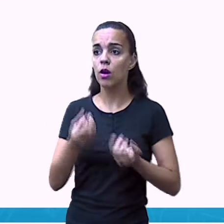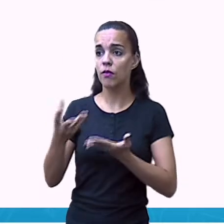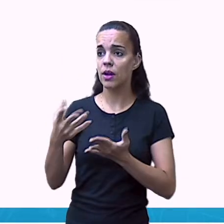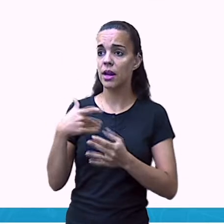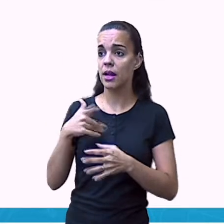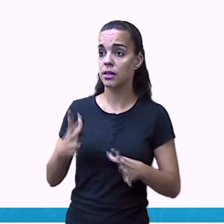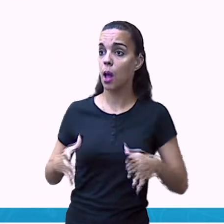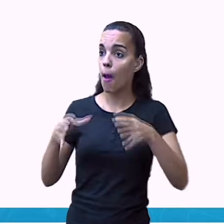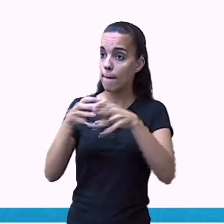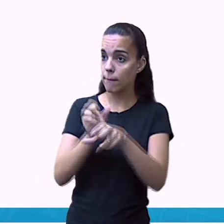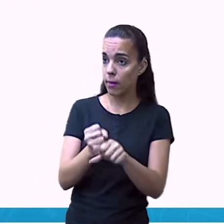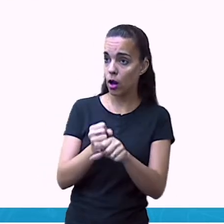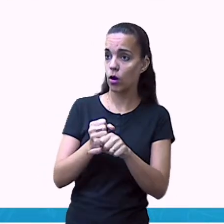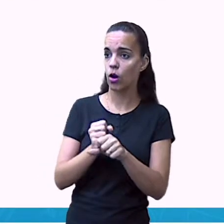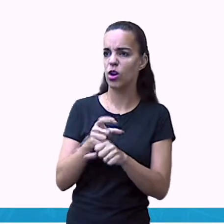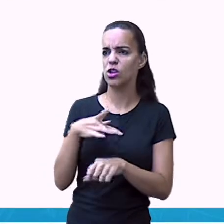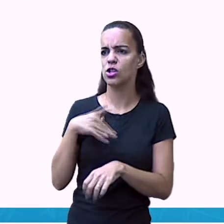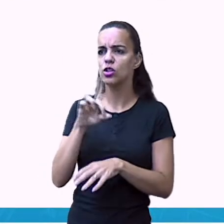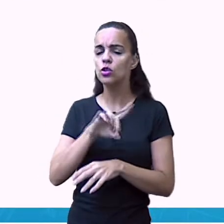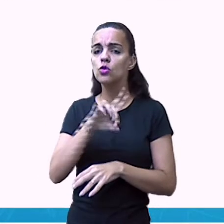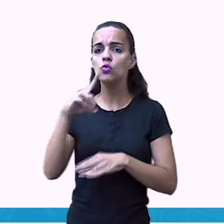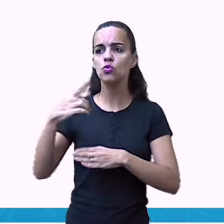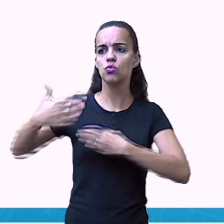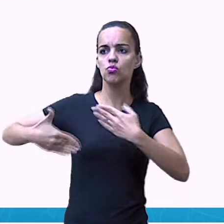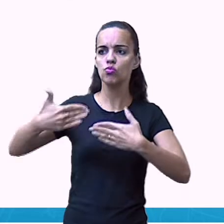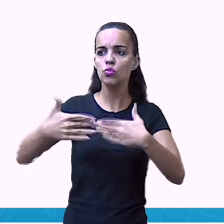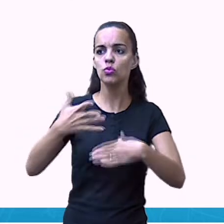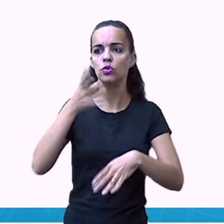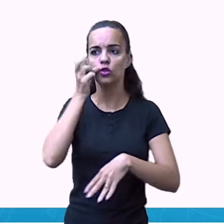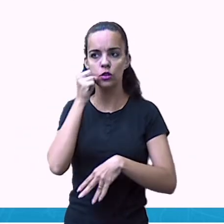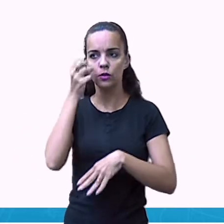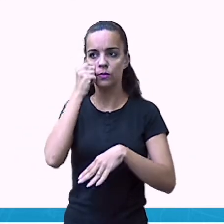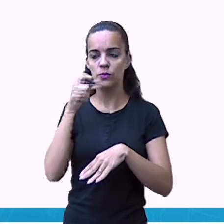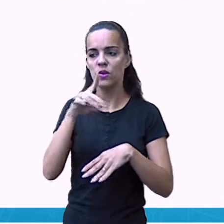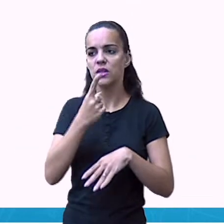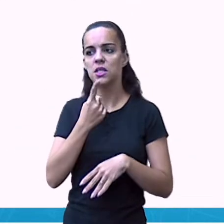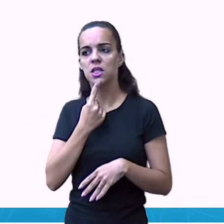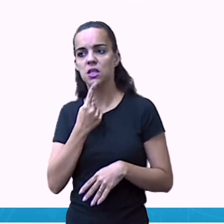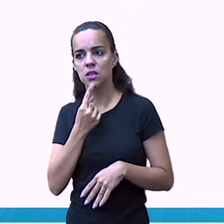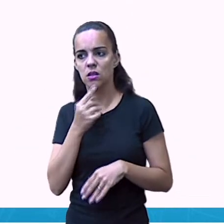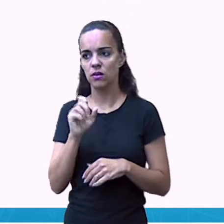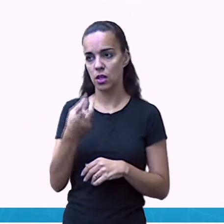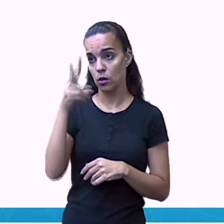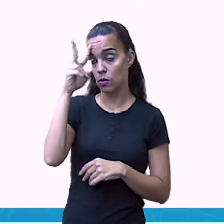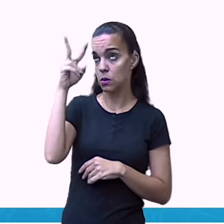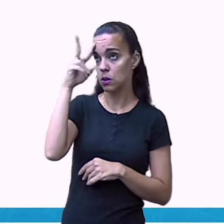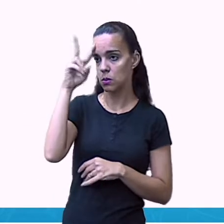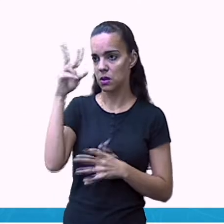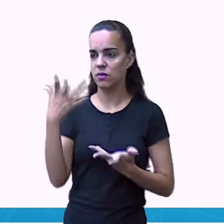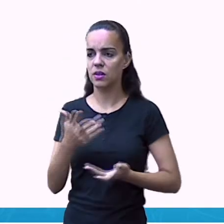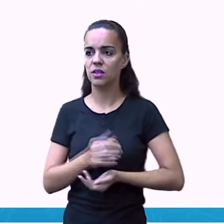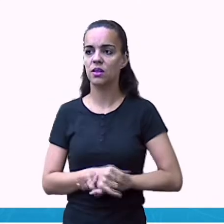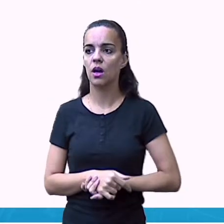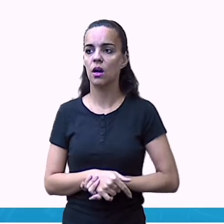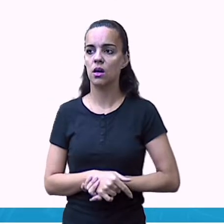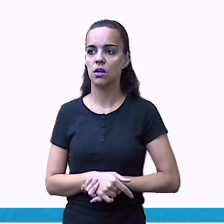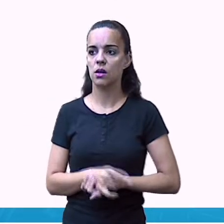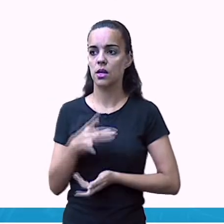diárias no feriado. Como assim? Vamos supor que o feriado dê numa segunda-feira. Aí só o